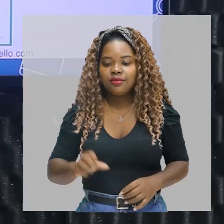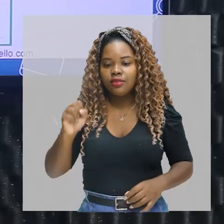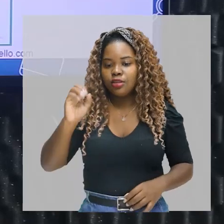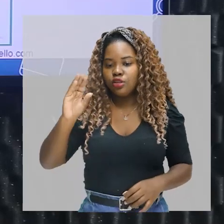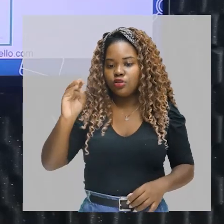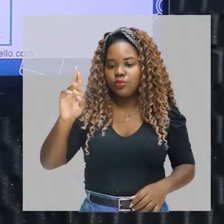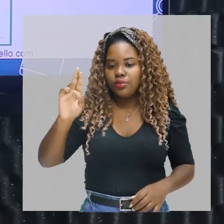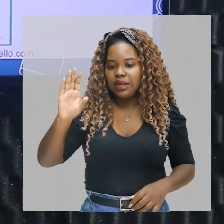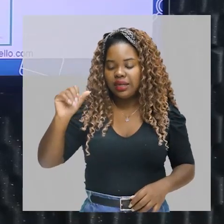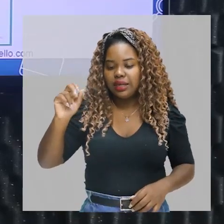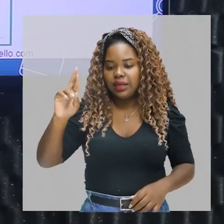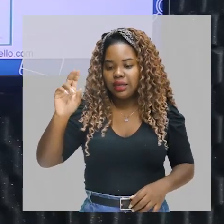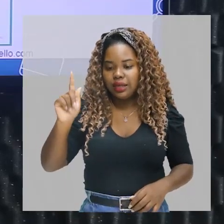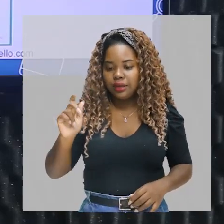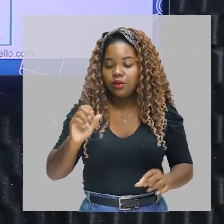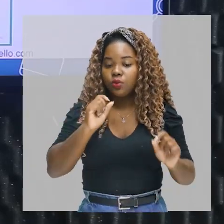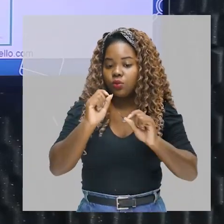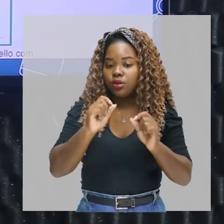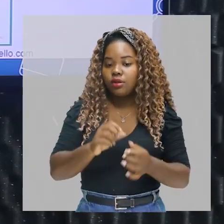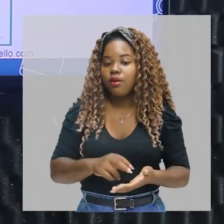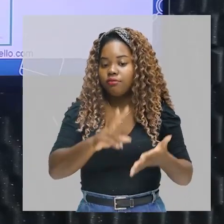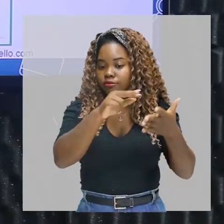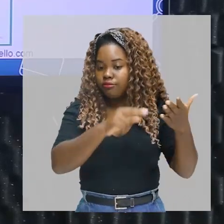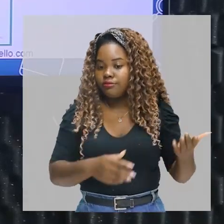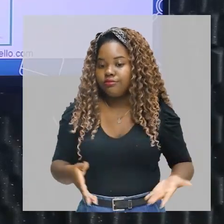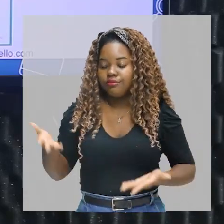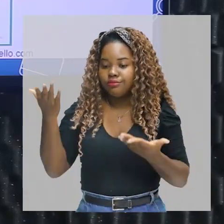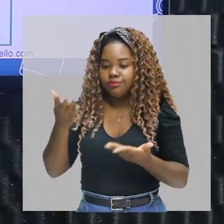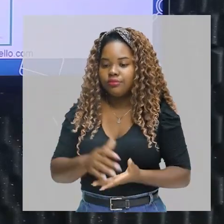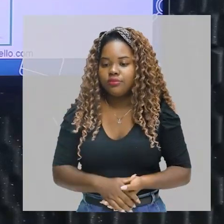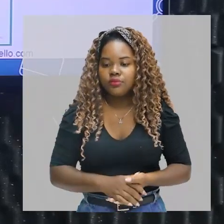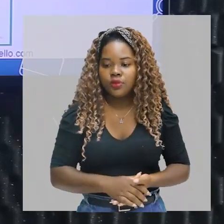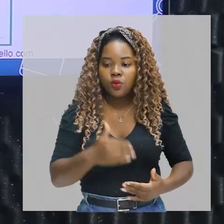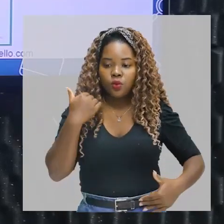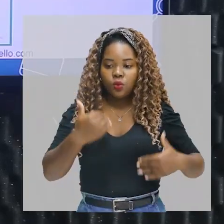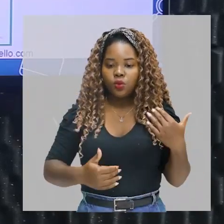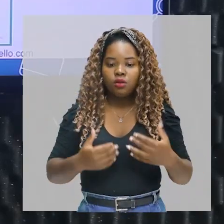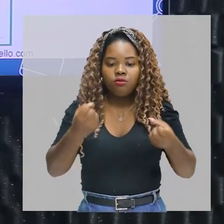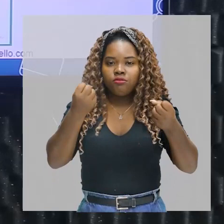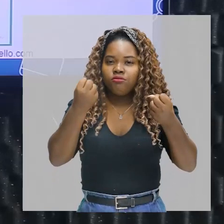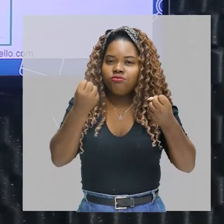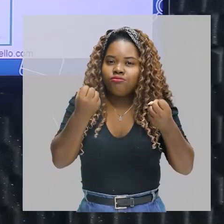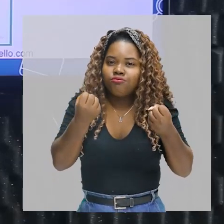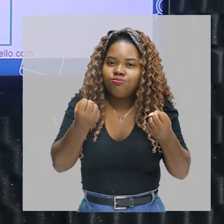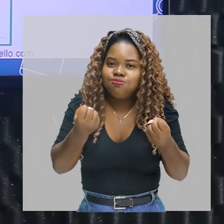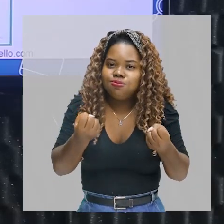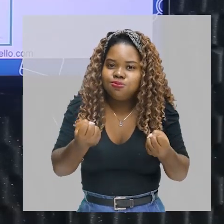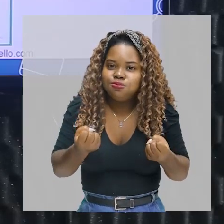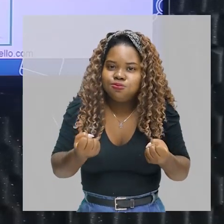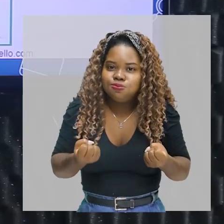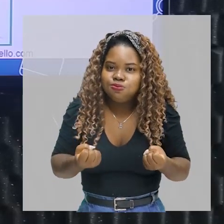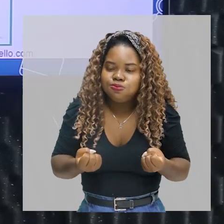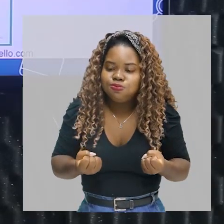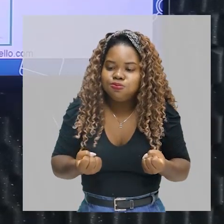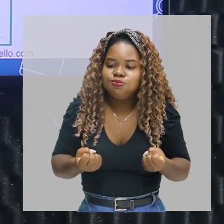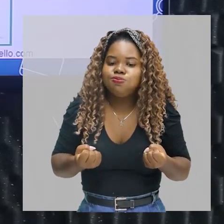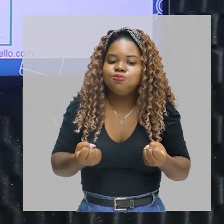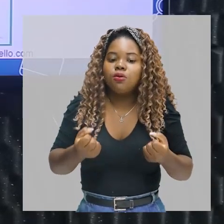da sobrecarga. Esse princípio consiste em sobrecarregar o organismo do atleta de